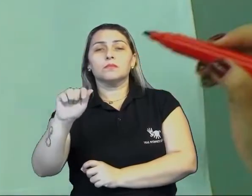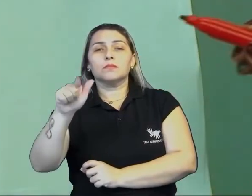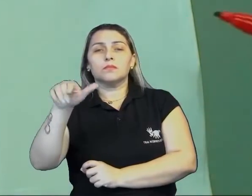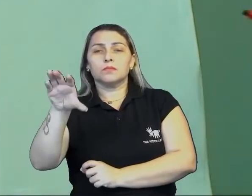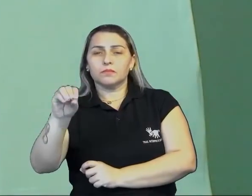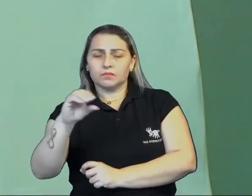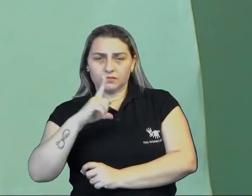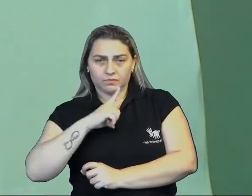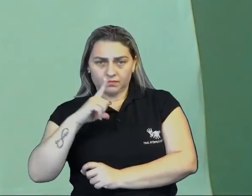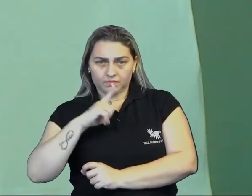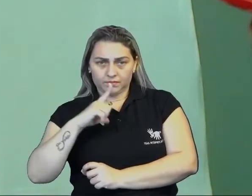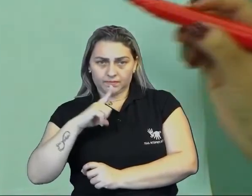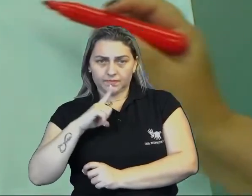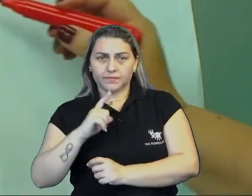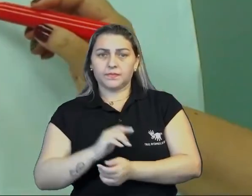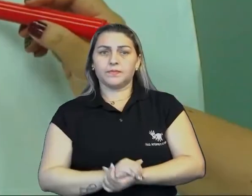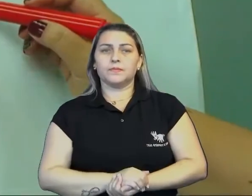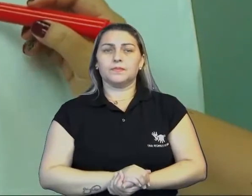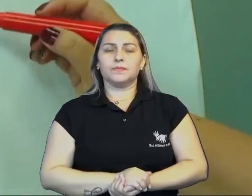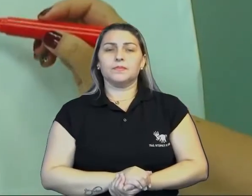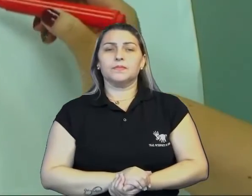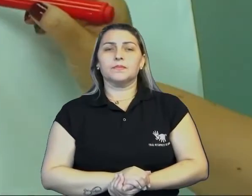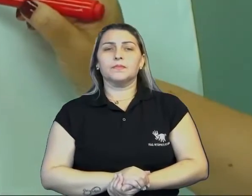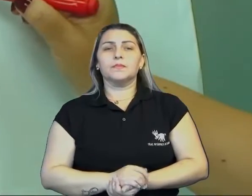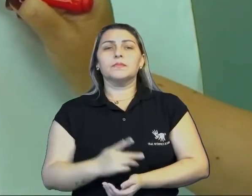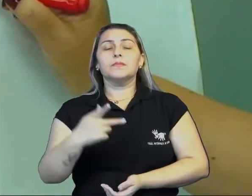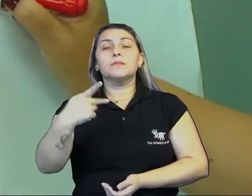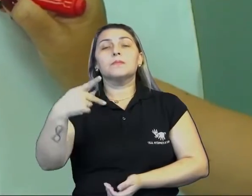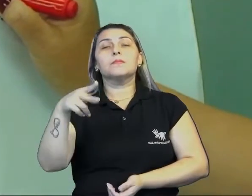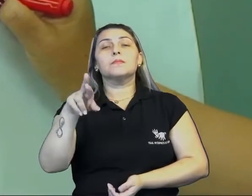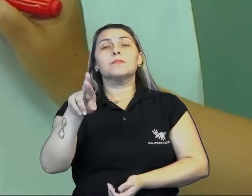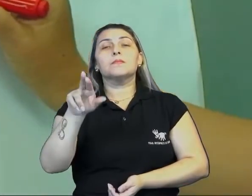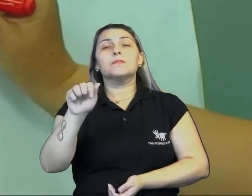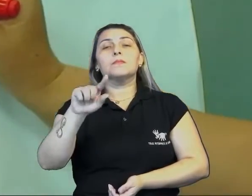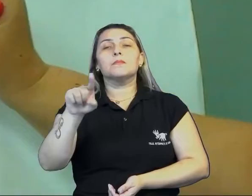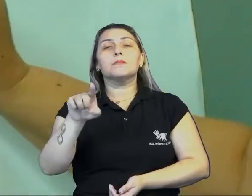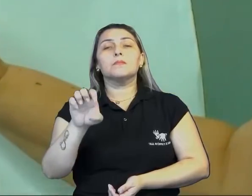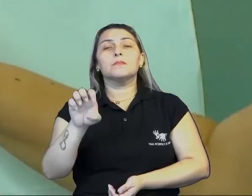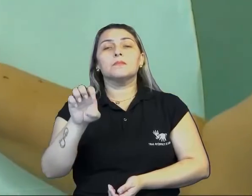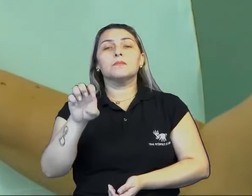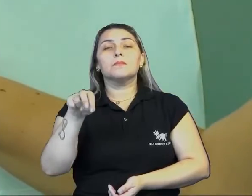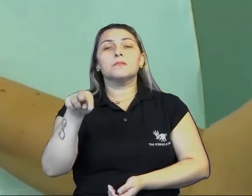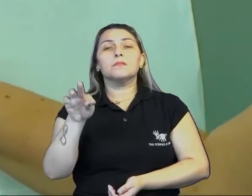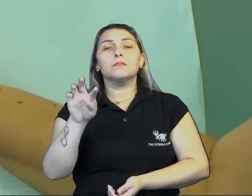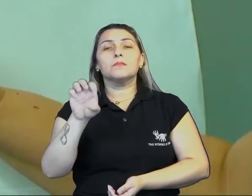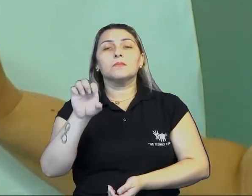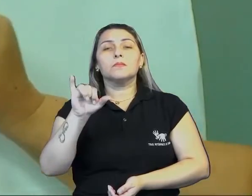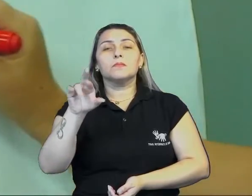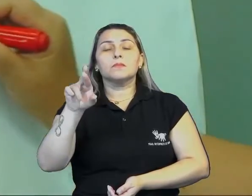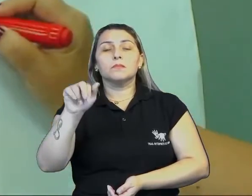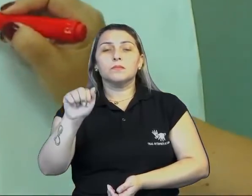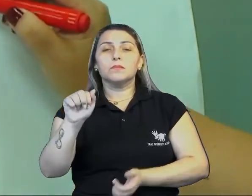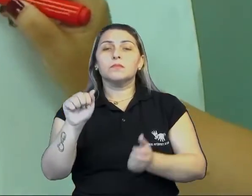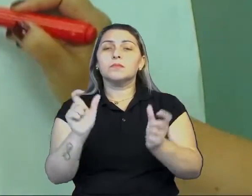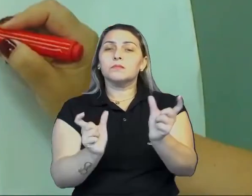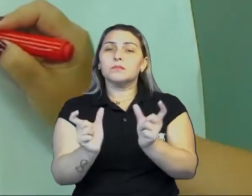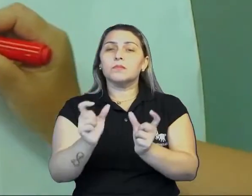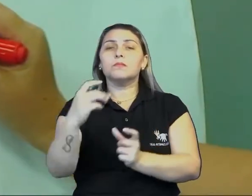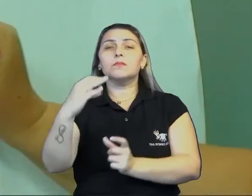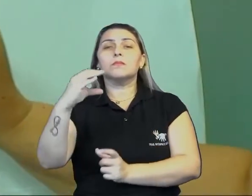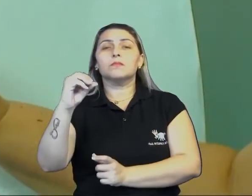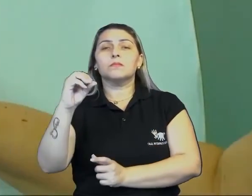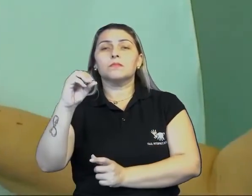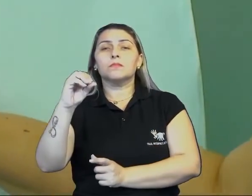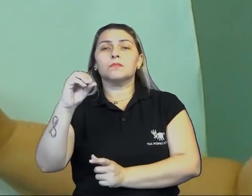Será que ainda tem nessa estrofe? Prazenteira com cozinheira, isso mesmo.